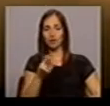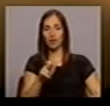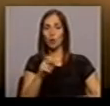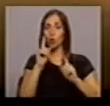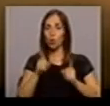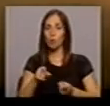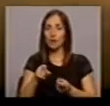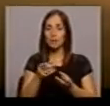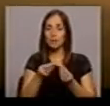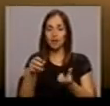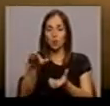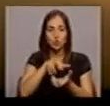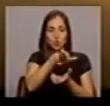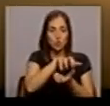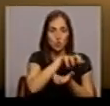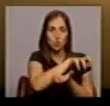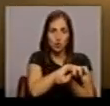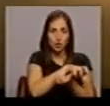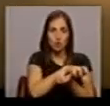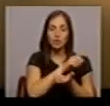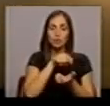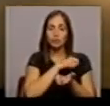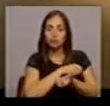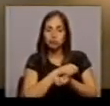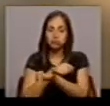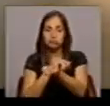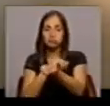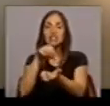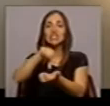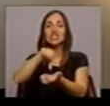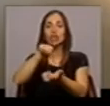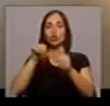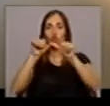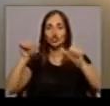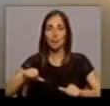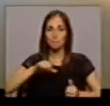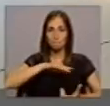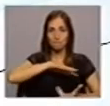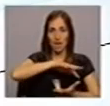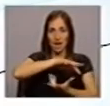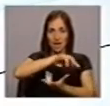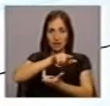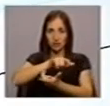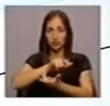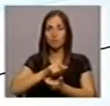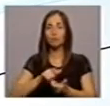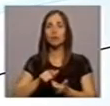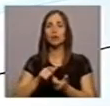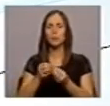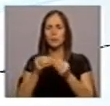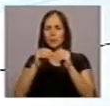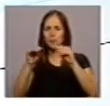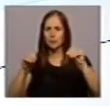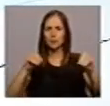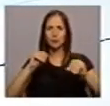uma migração para o interior do Sistema Solar. Chega ao interior do Sistema Solar, limpa de grandes detritos esta zona mais